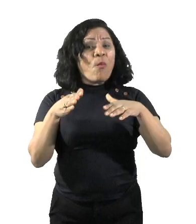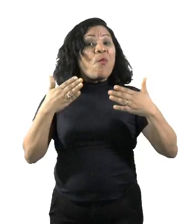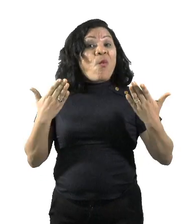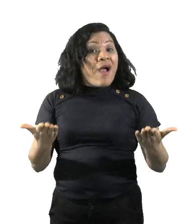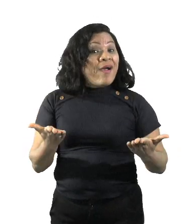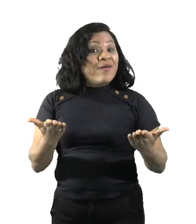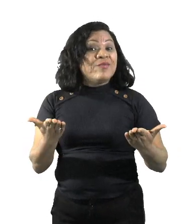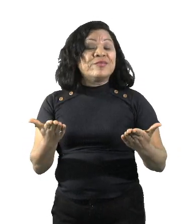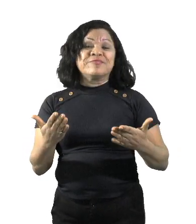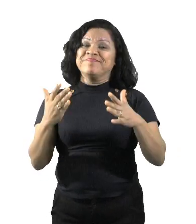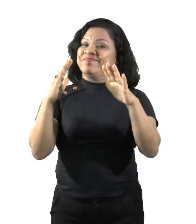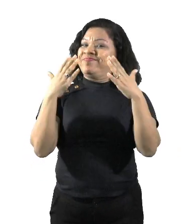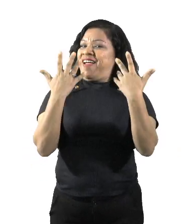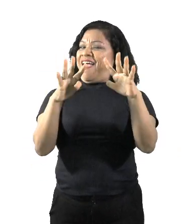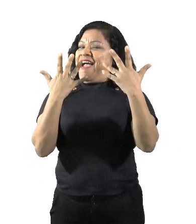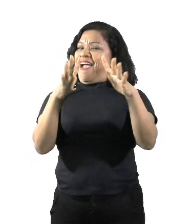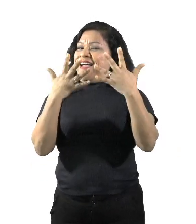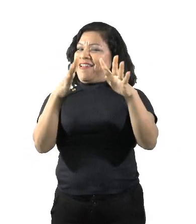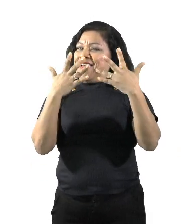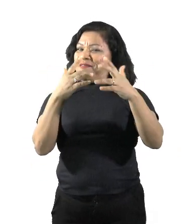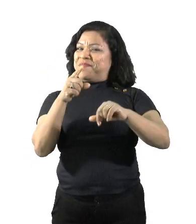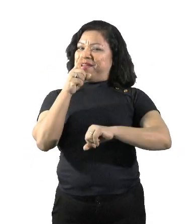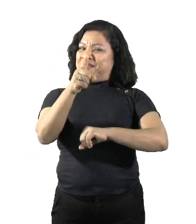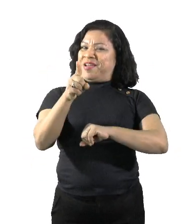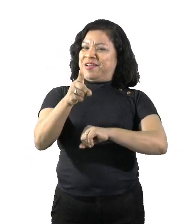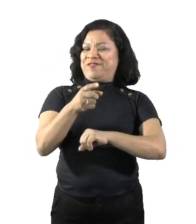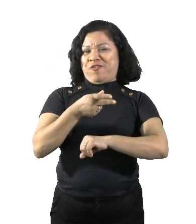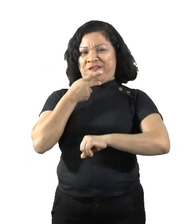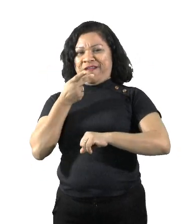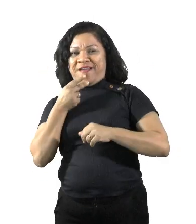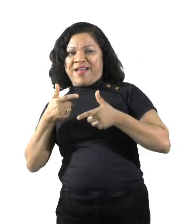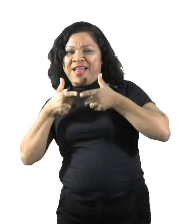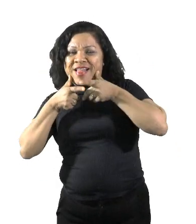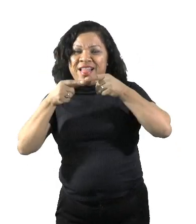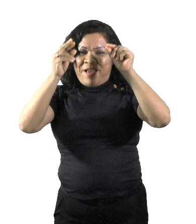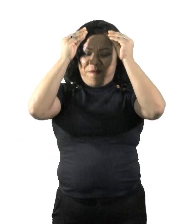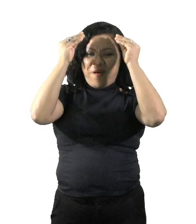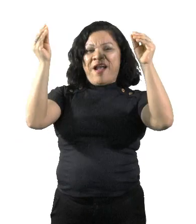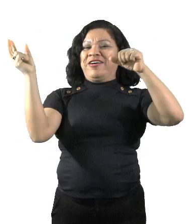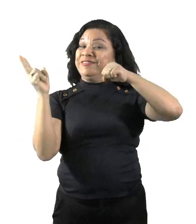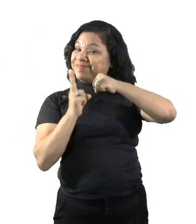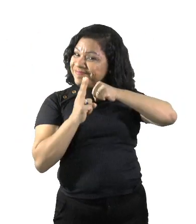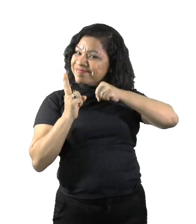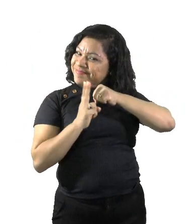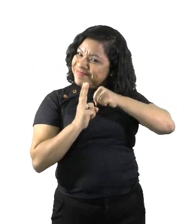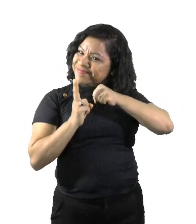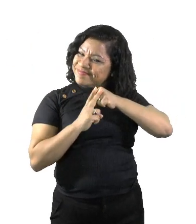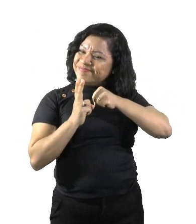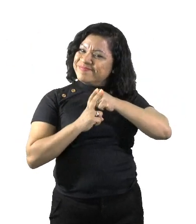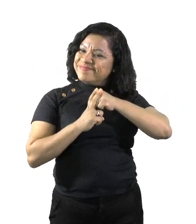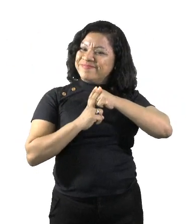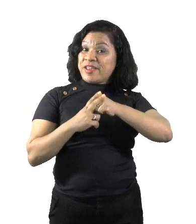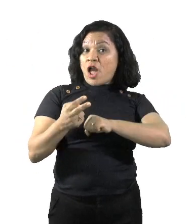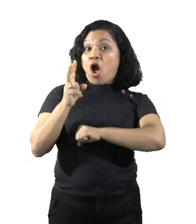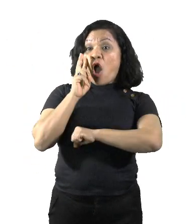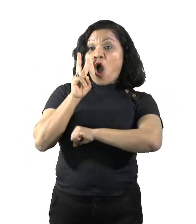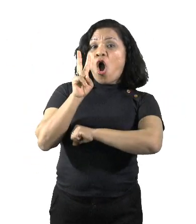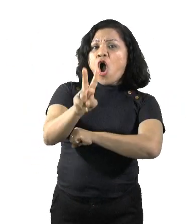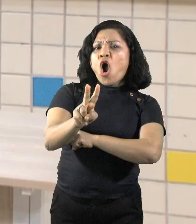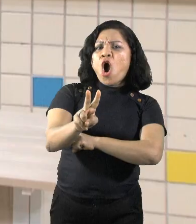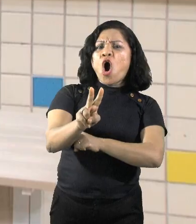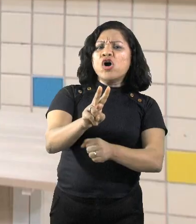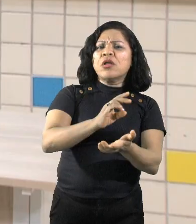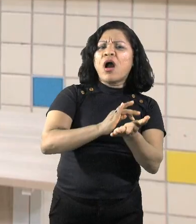Parabéns para você que falou linguagem verbal. Claro que é uma linguagem verbal. Olha o código aí. Que código